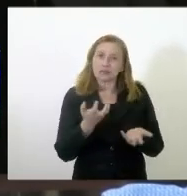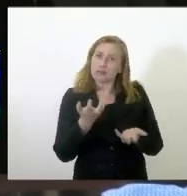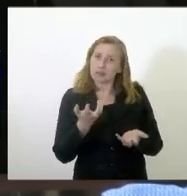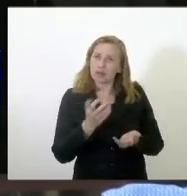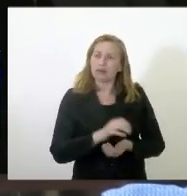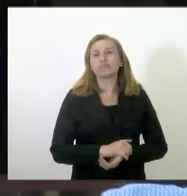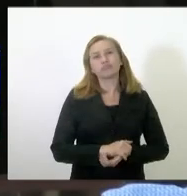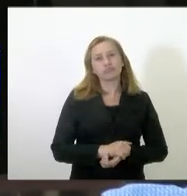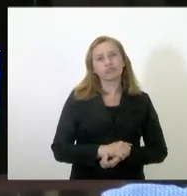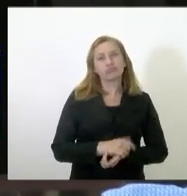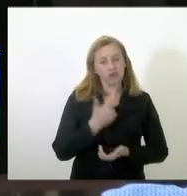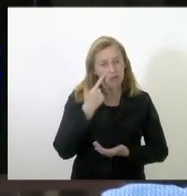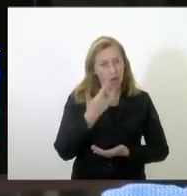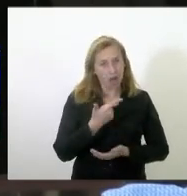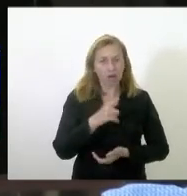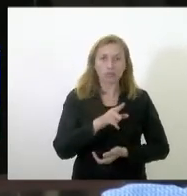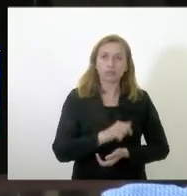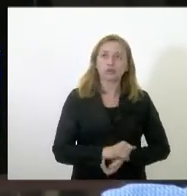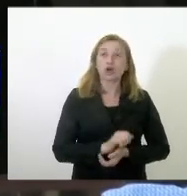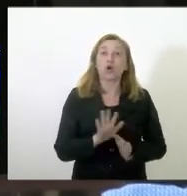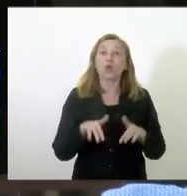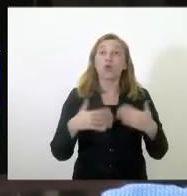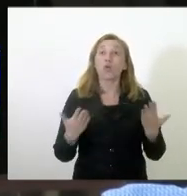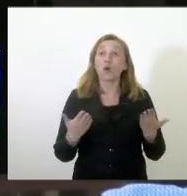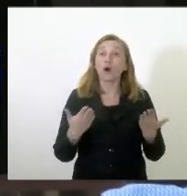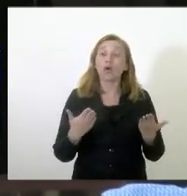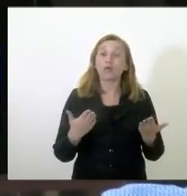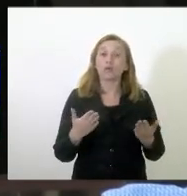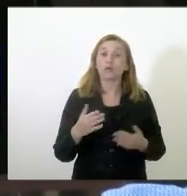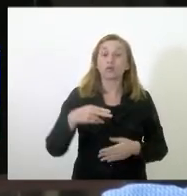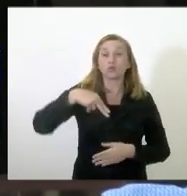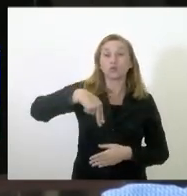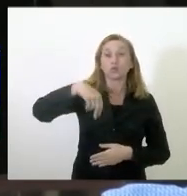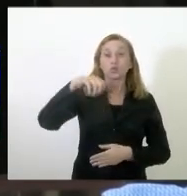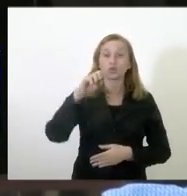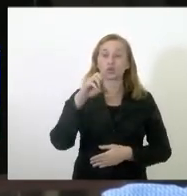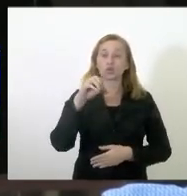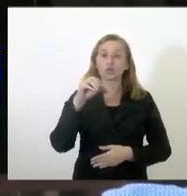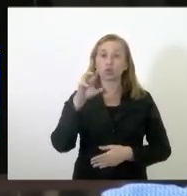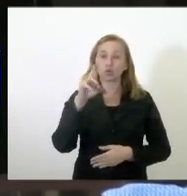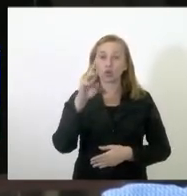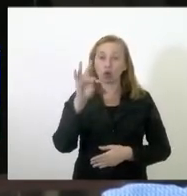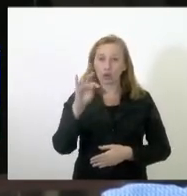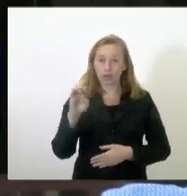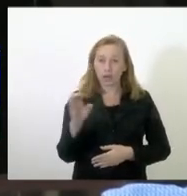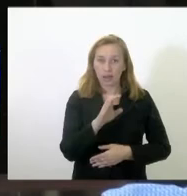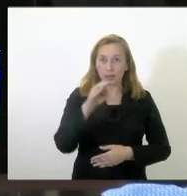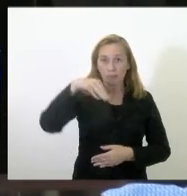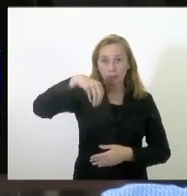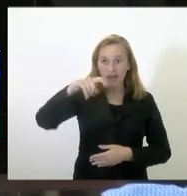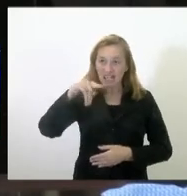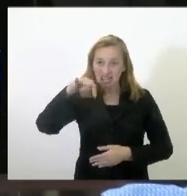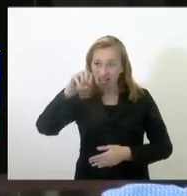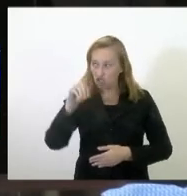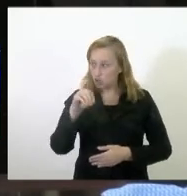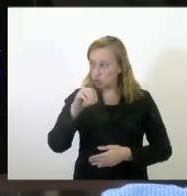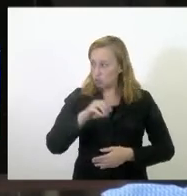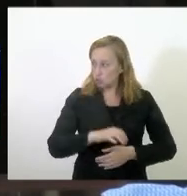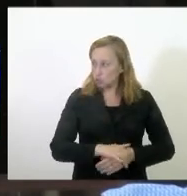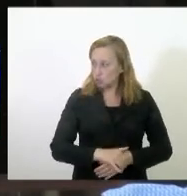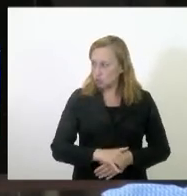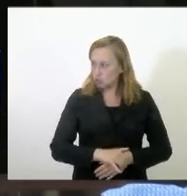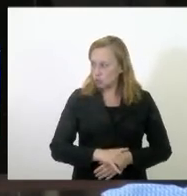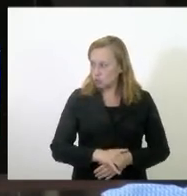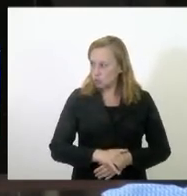a gente vê lá qual é o norte magnético, até em telefone celular. Então, nós